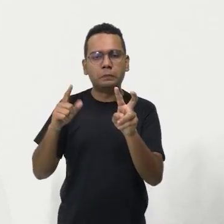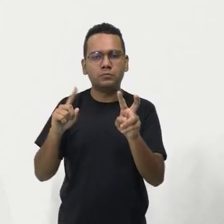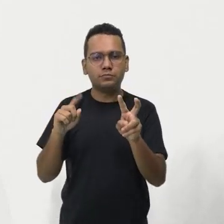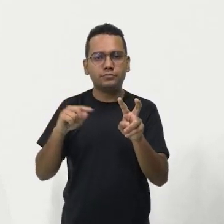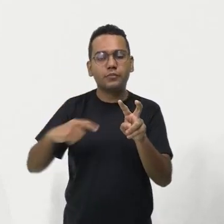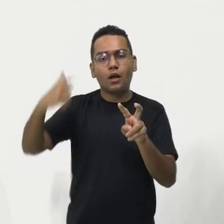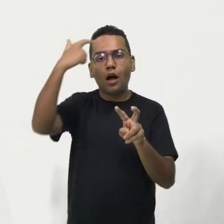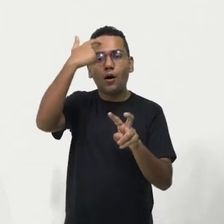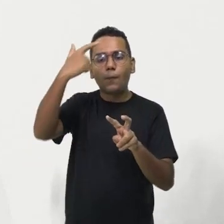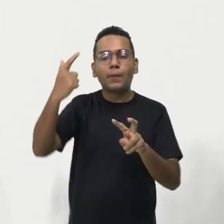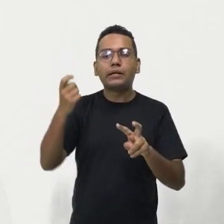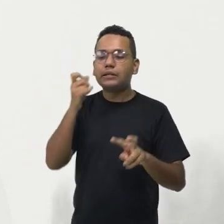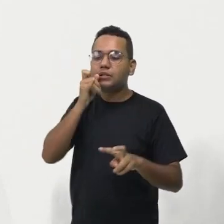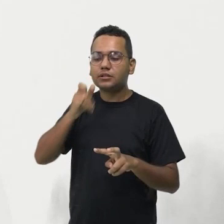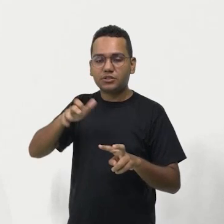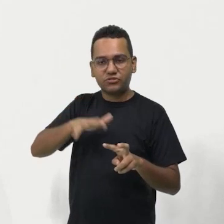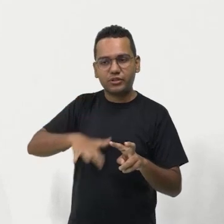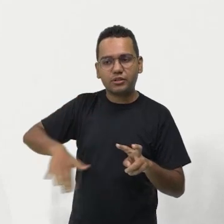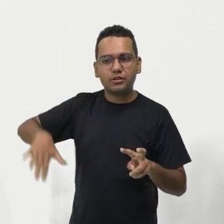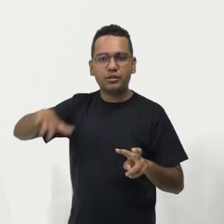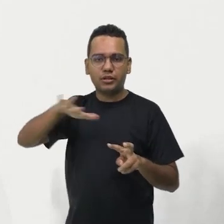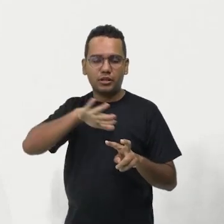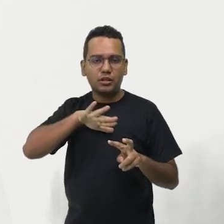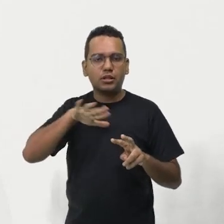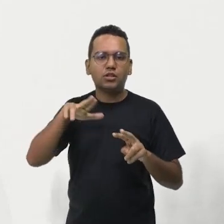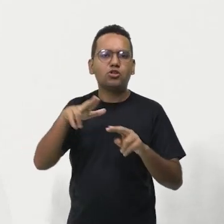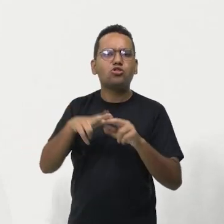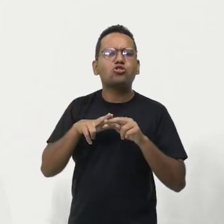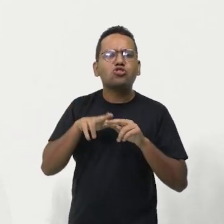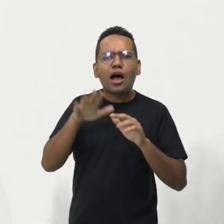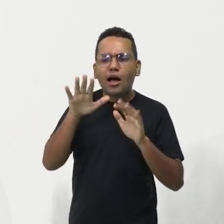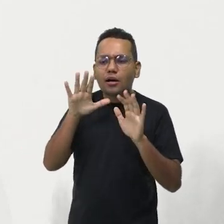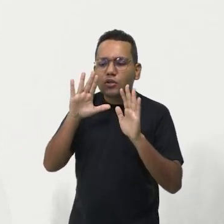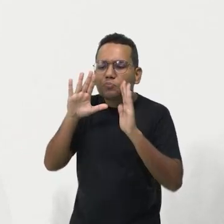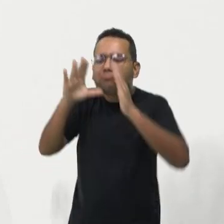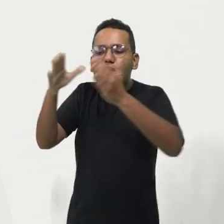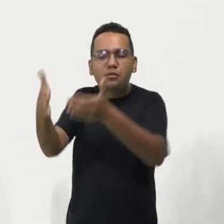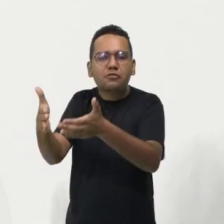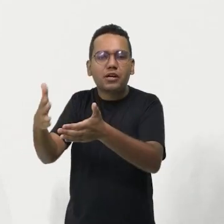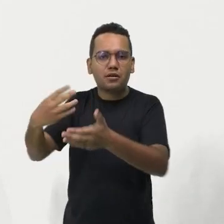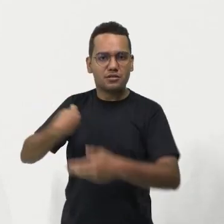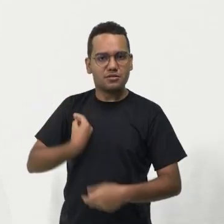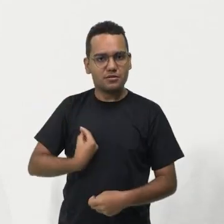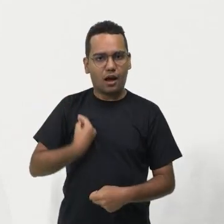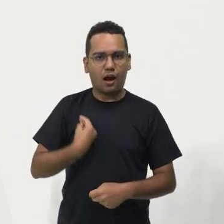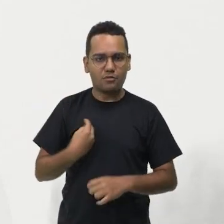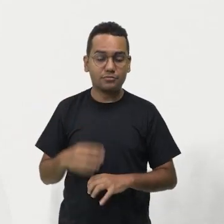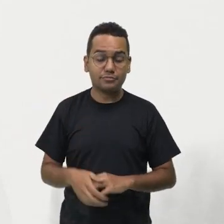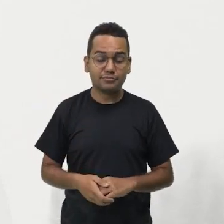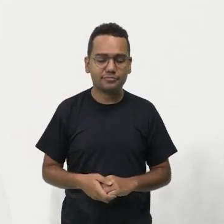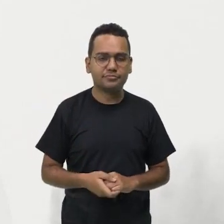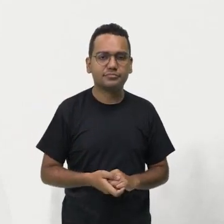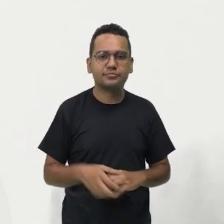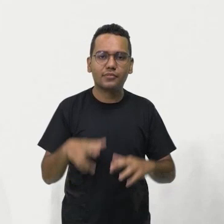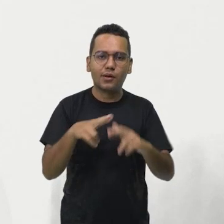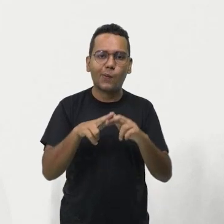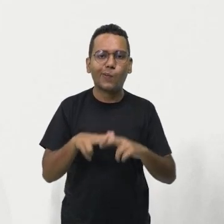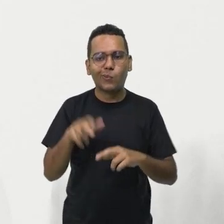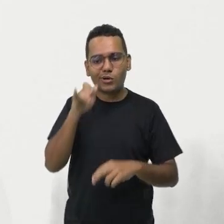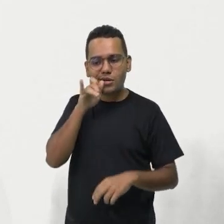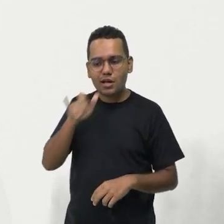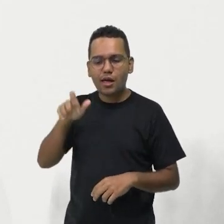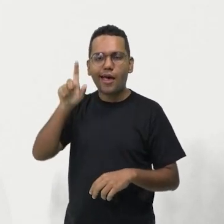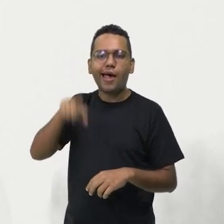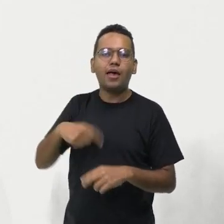essa ideia da eletricidade, desses superpoderes, no mundo real, na realidade. Observem que ela é utilizada, a eletricidade,